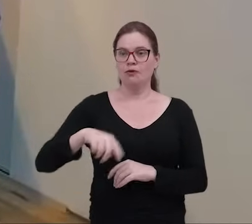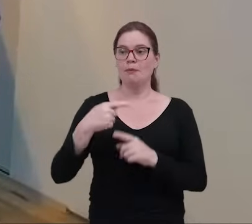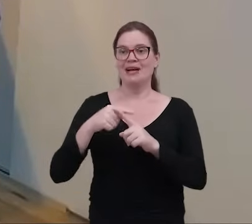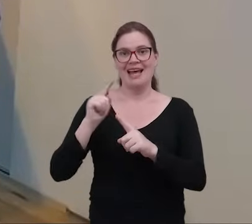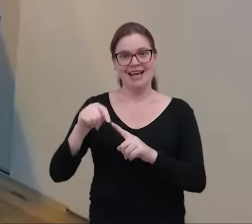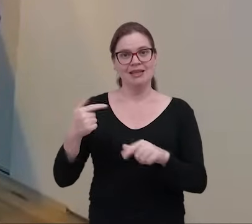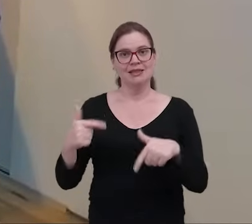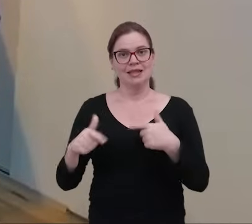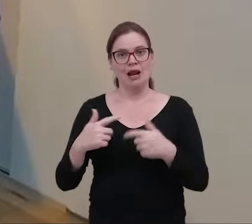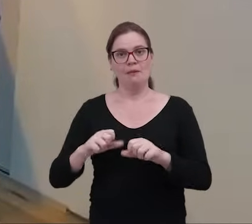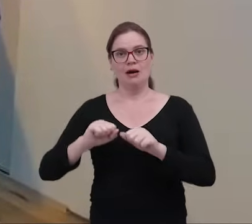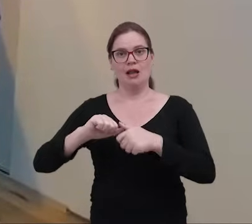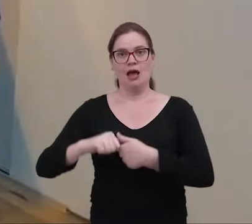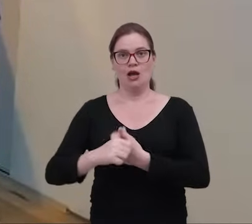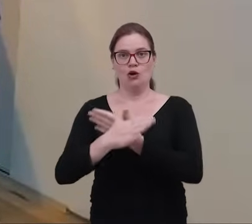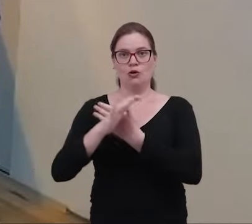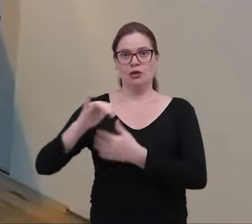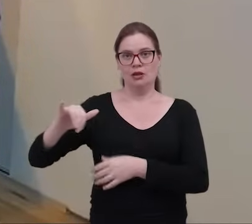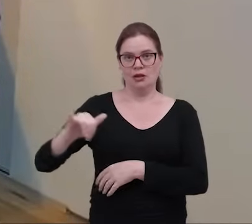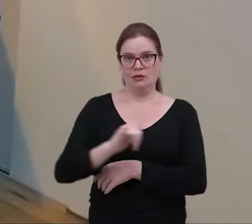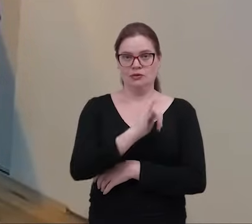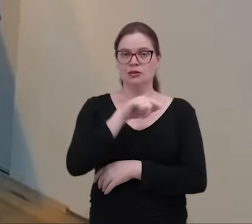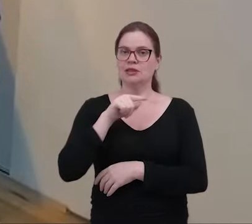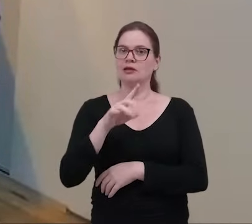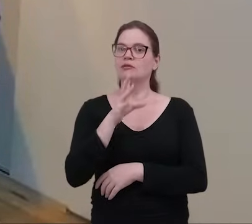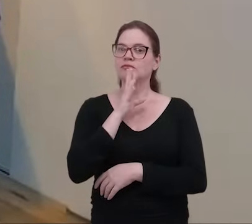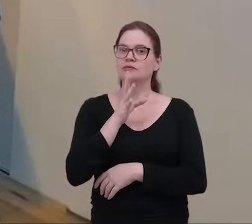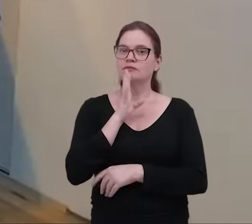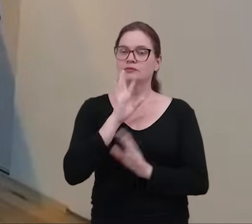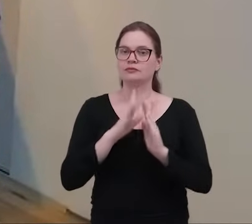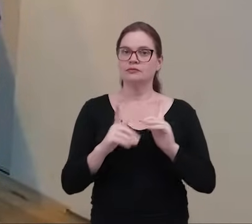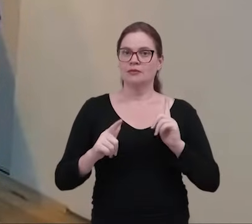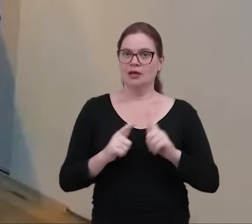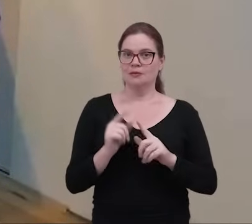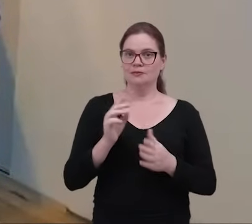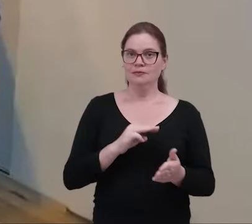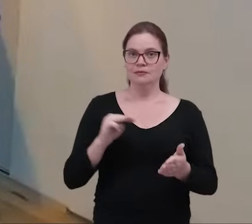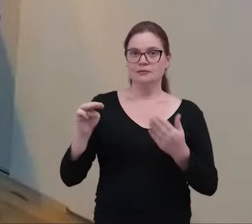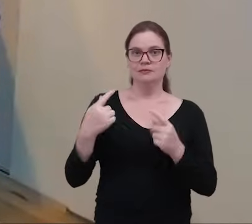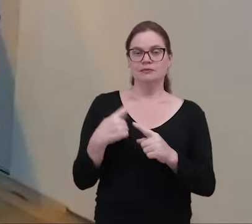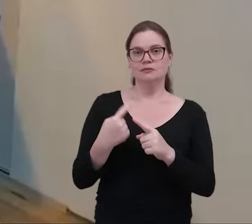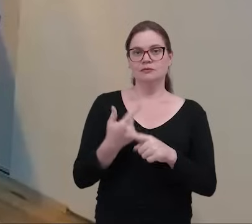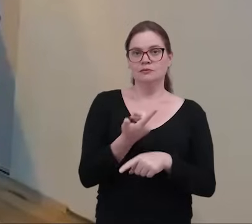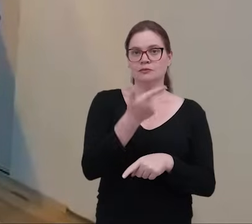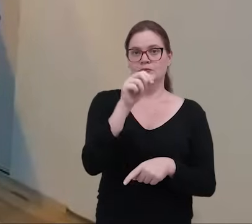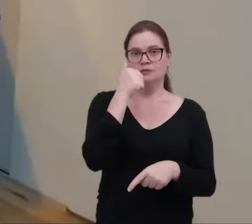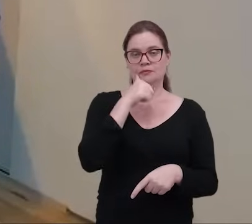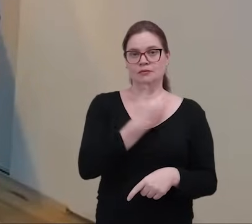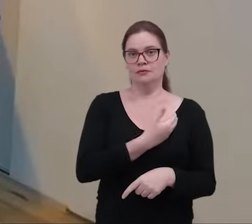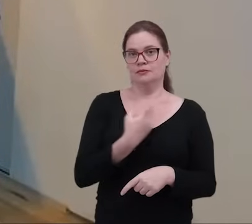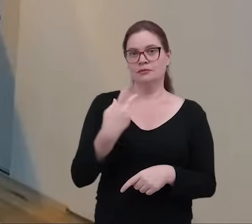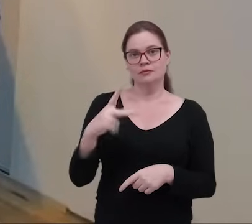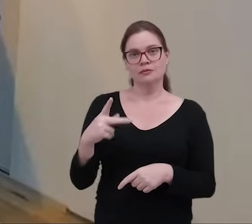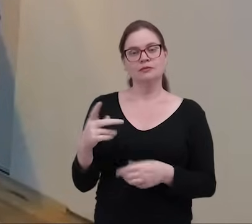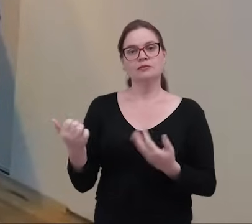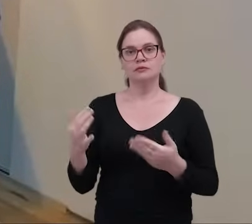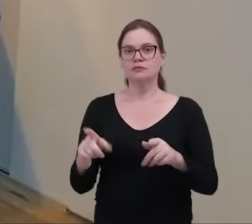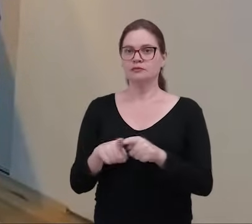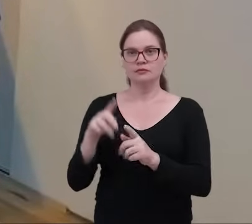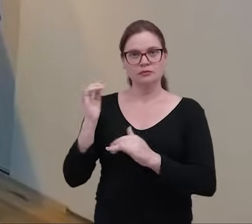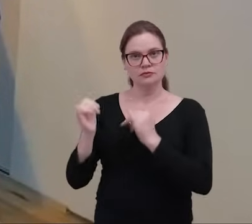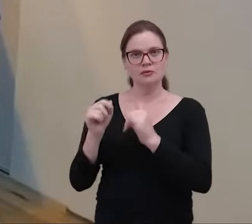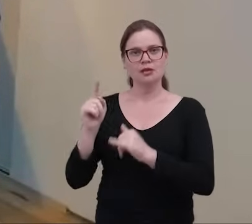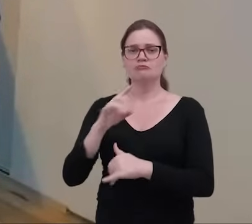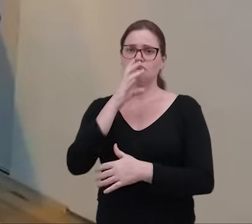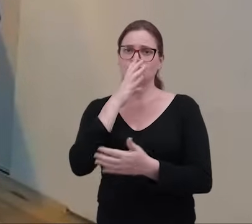um curso lá. E ela conheceu a nossa igreja através de uma outra jovem, e então ela estava encantada com a